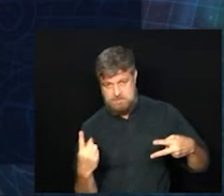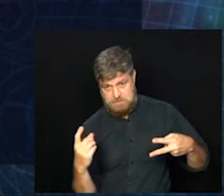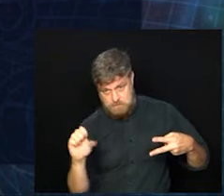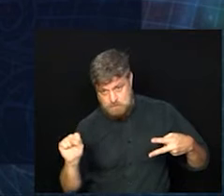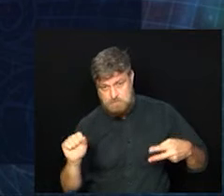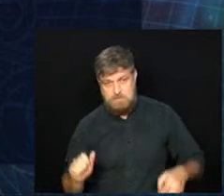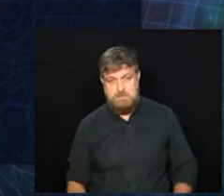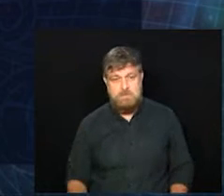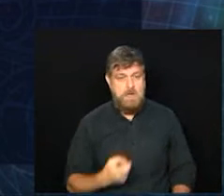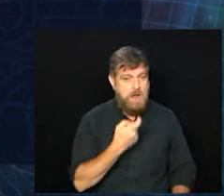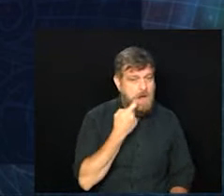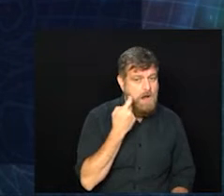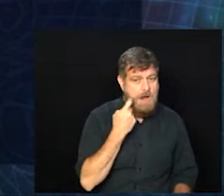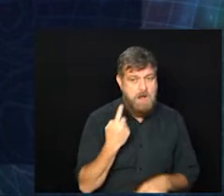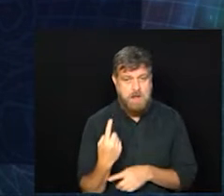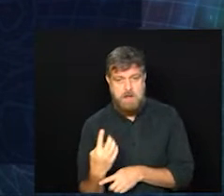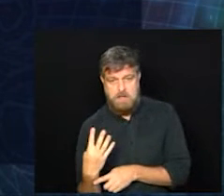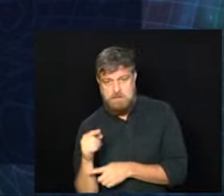15.318, Itatiba